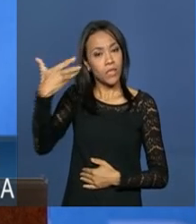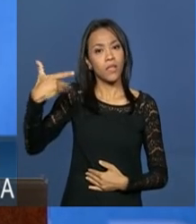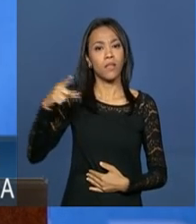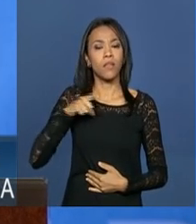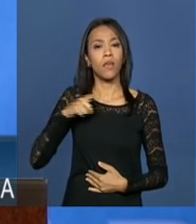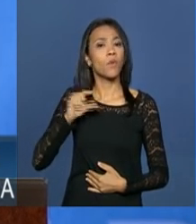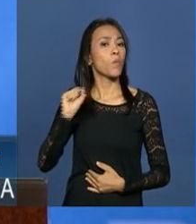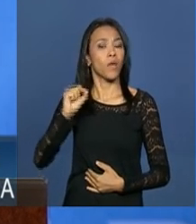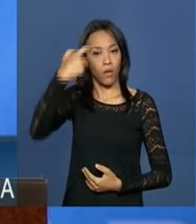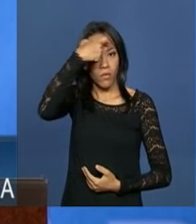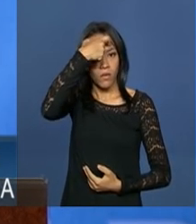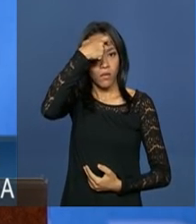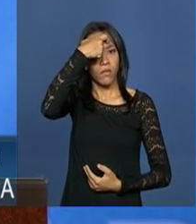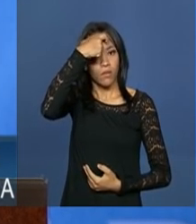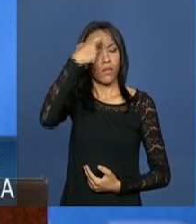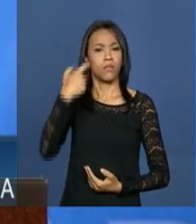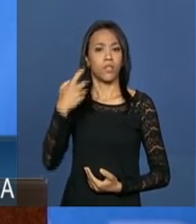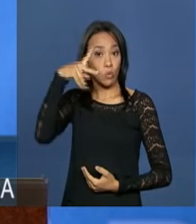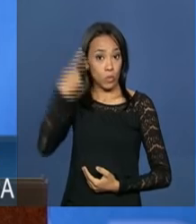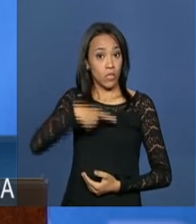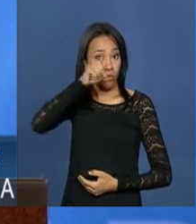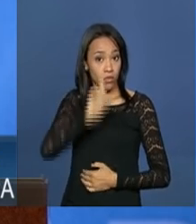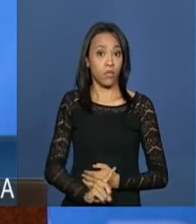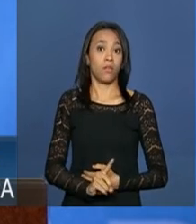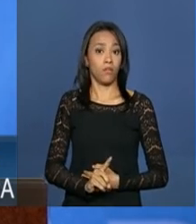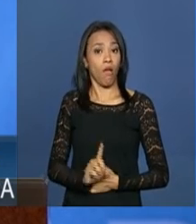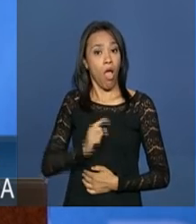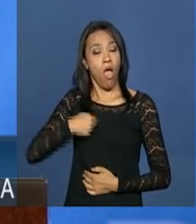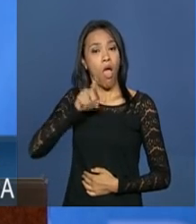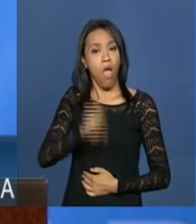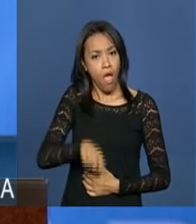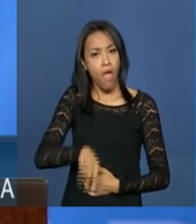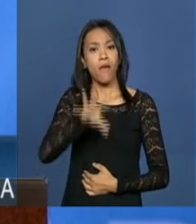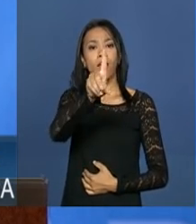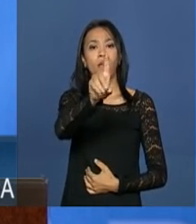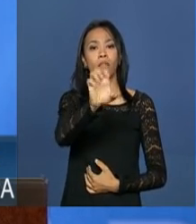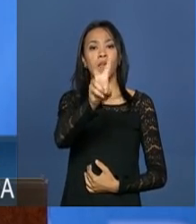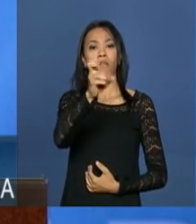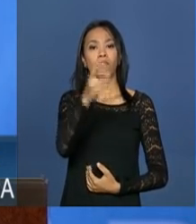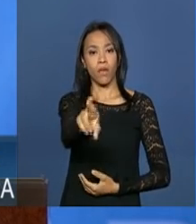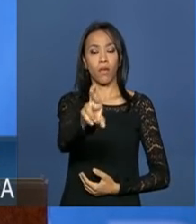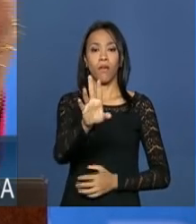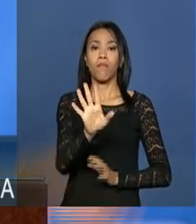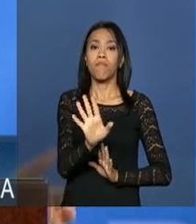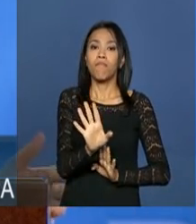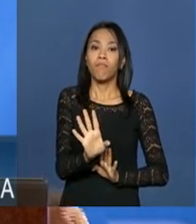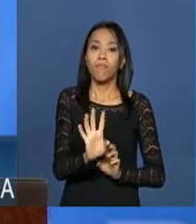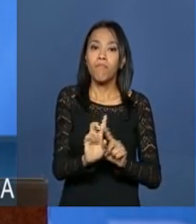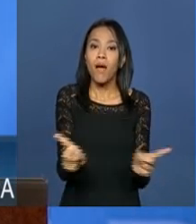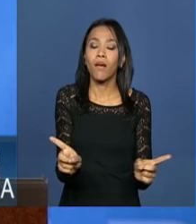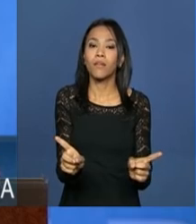só consciência que o seu direito lhe é devido, mas que está correndo e